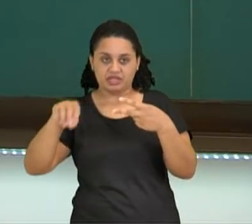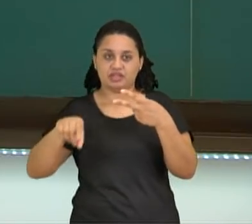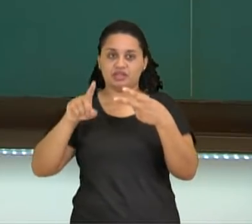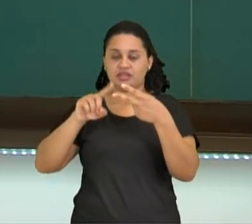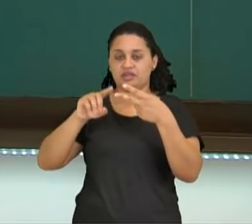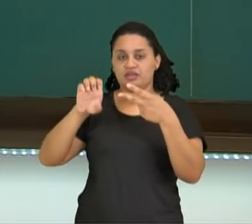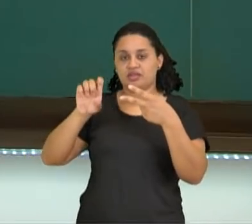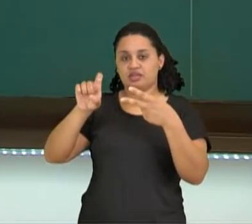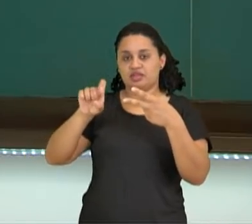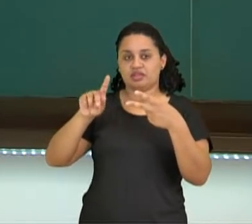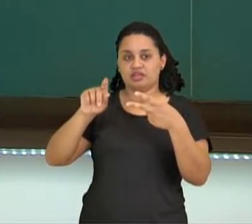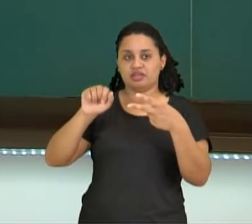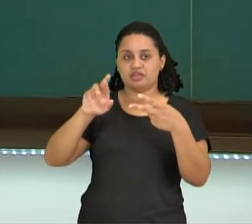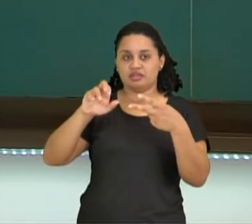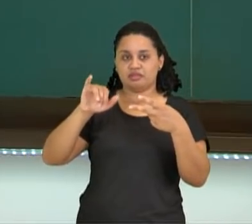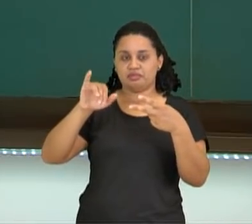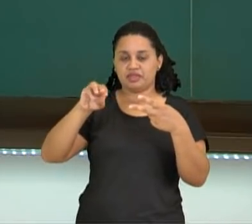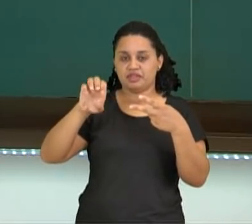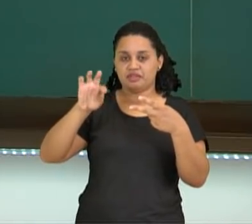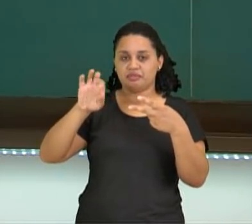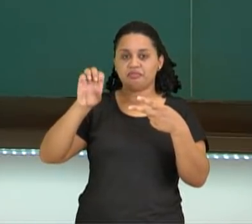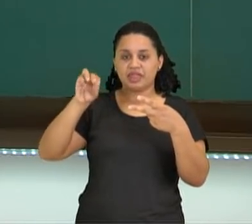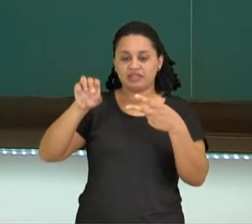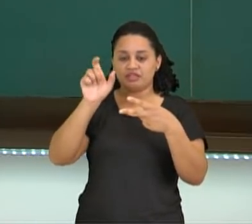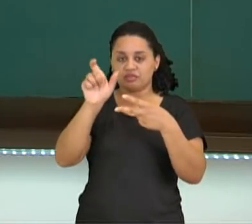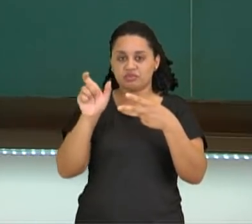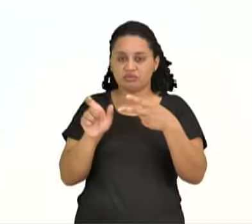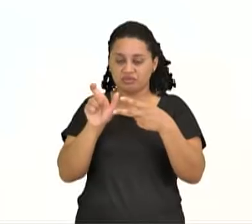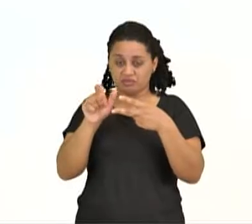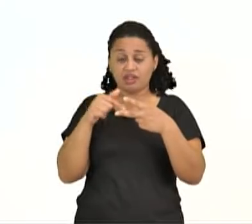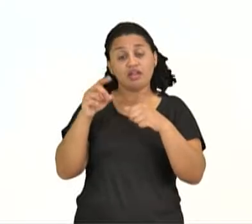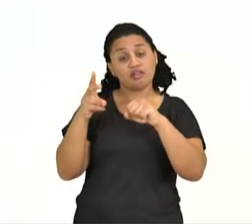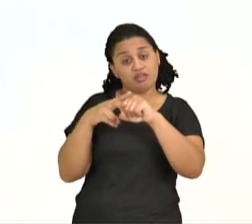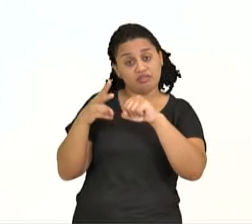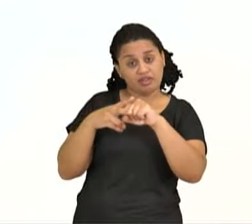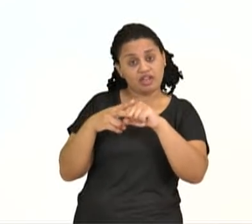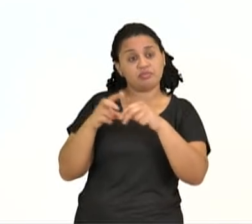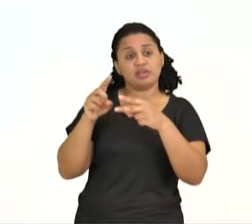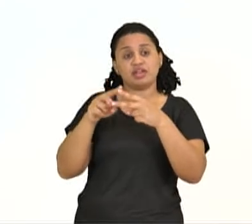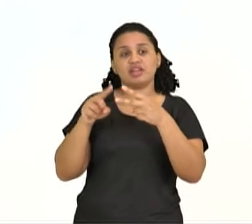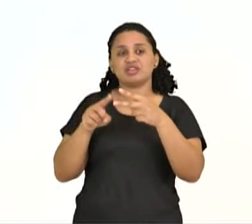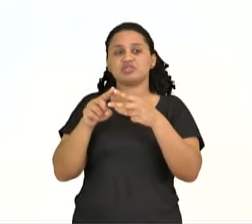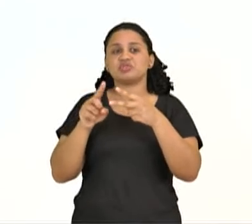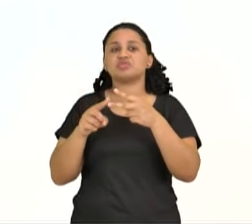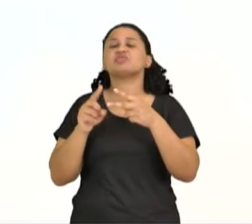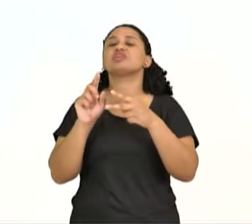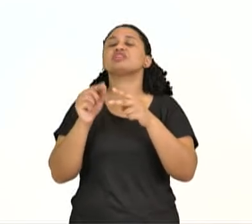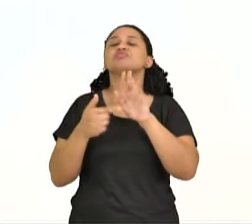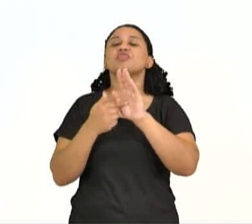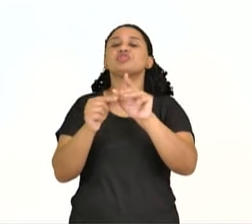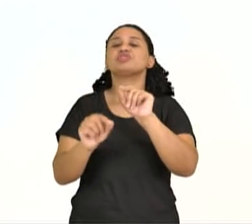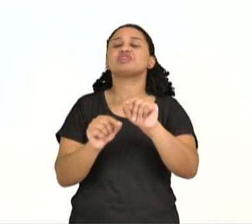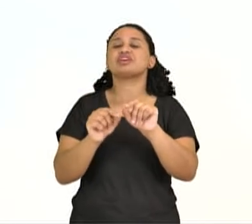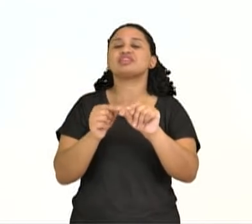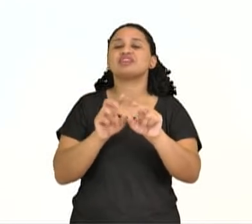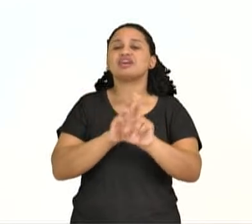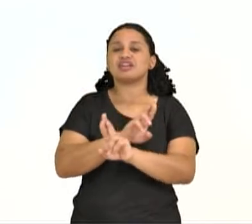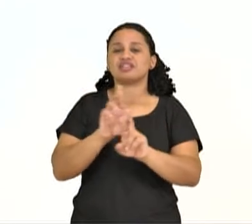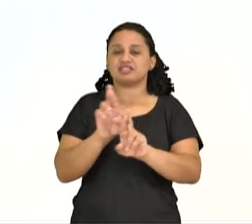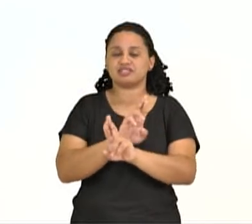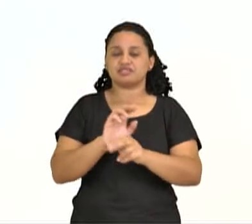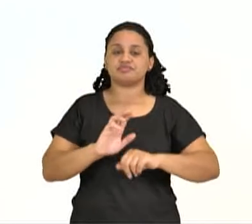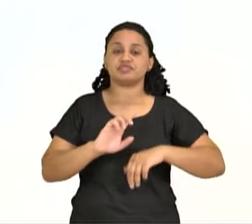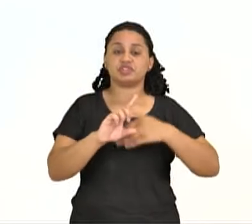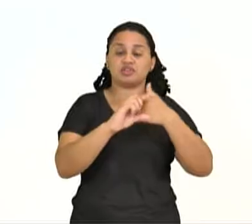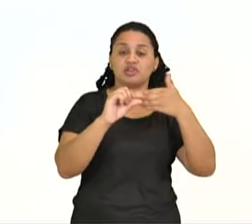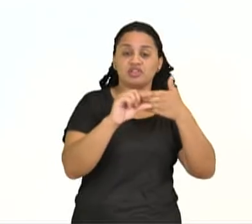ações aqui neste caso, tá? Neste trecho, que palavras marcam uma aproximação com o leitor? Neste caso, a autora